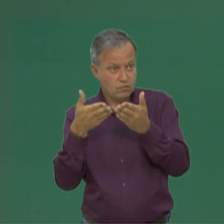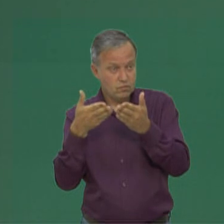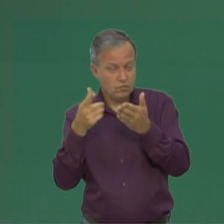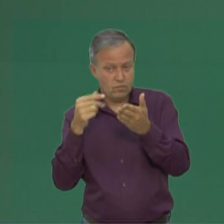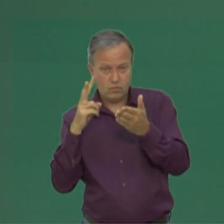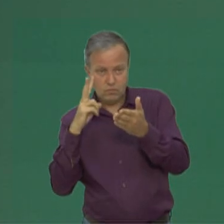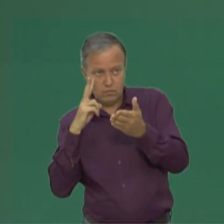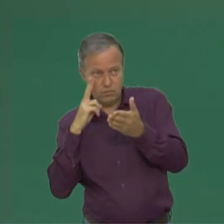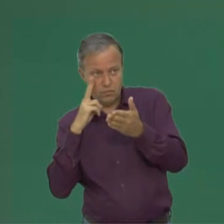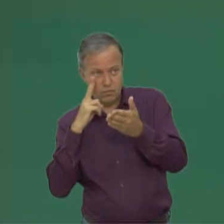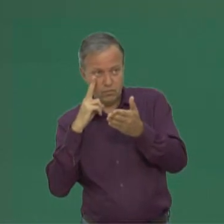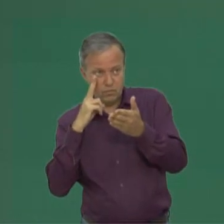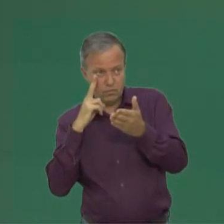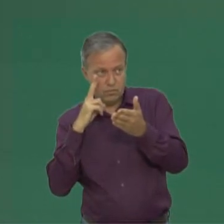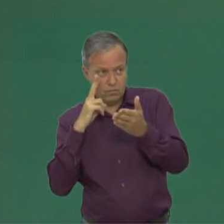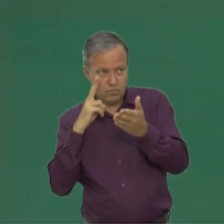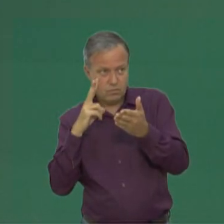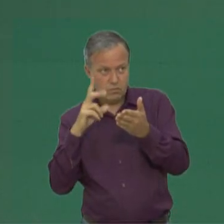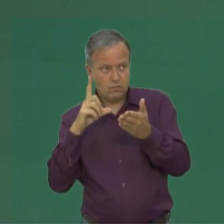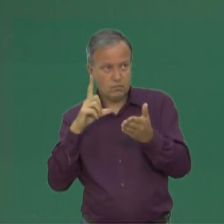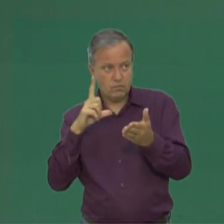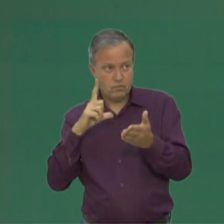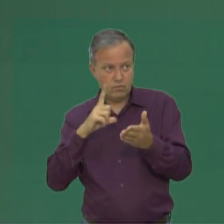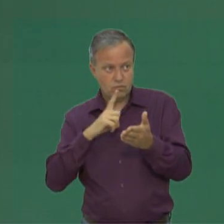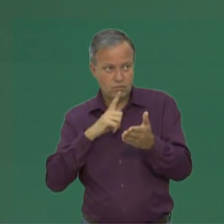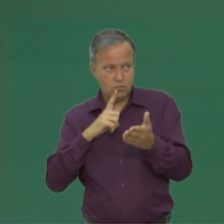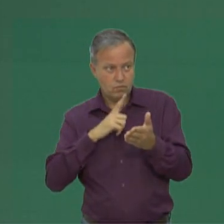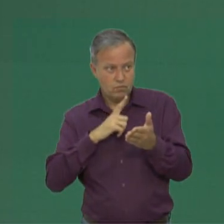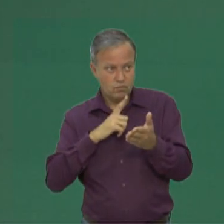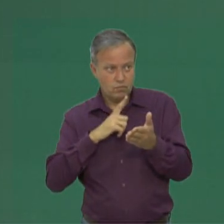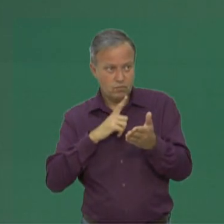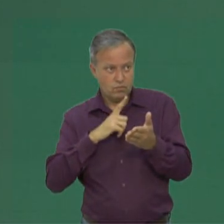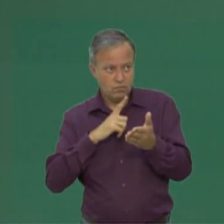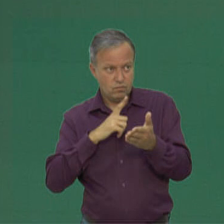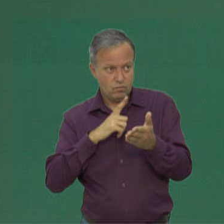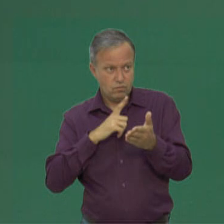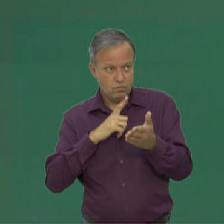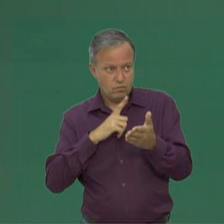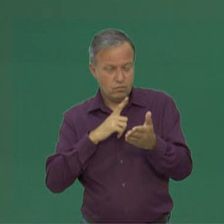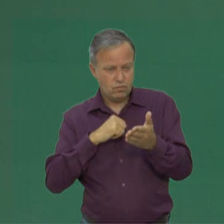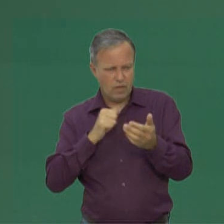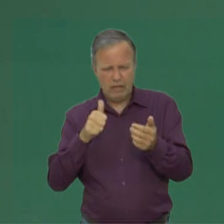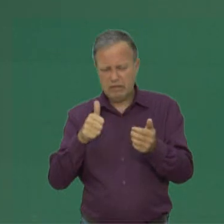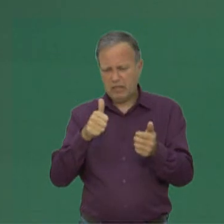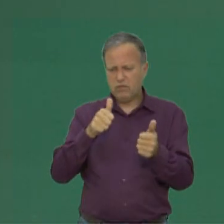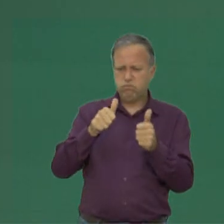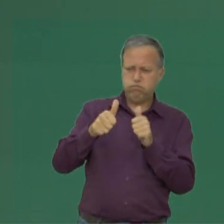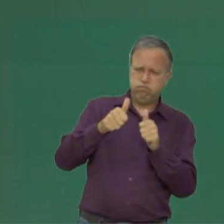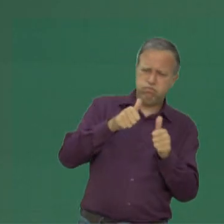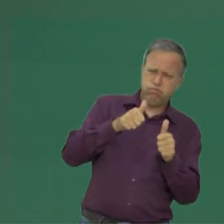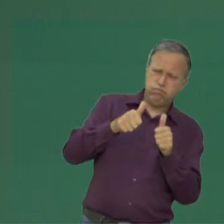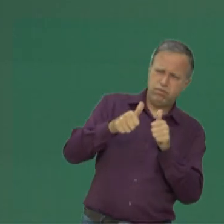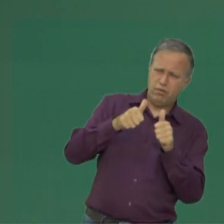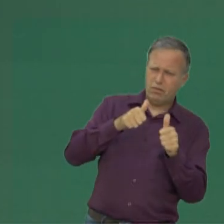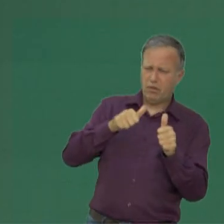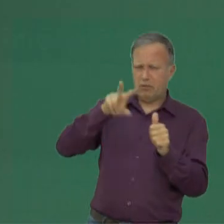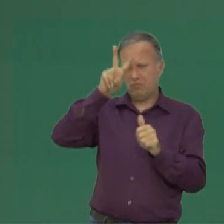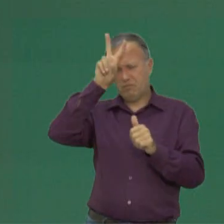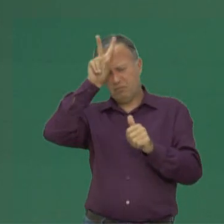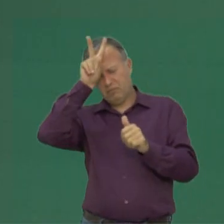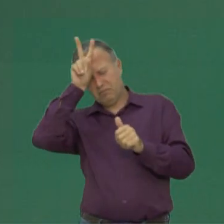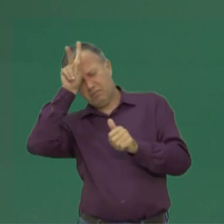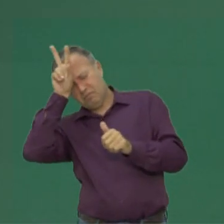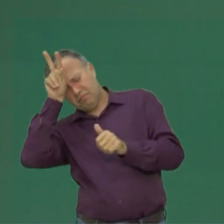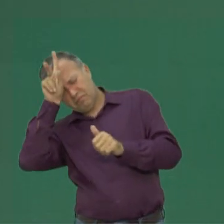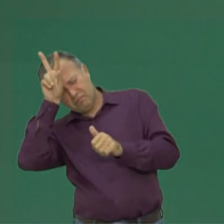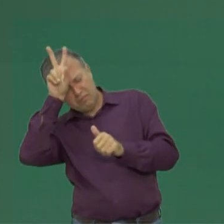se secam al aire, aqui está falando das pessoas que estão tão bêbadas, mas tão bêbadas, que perderam